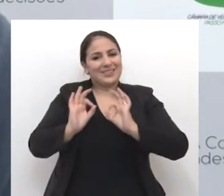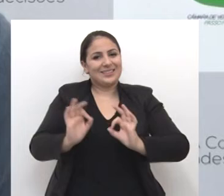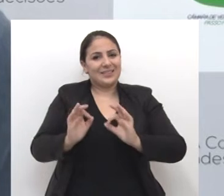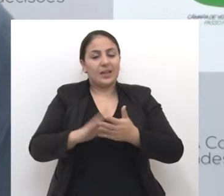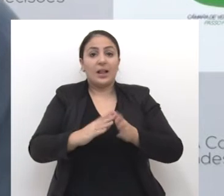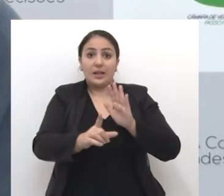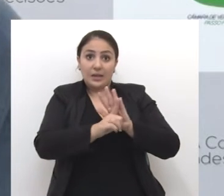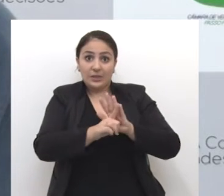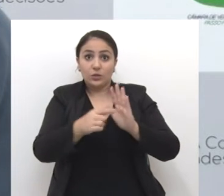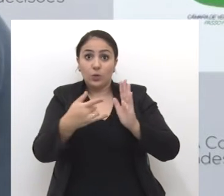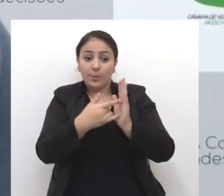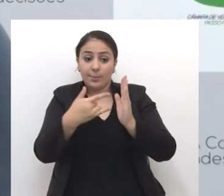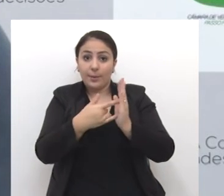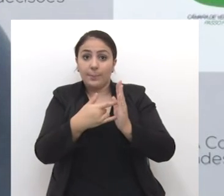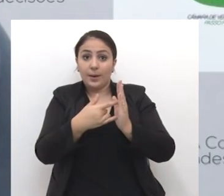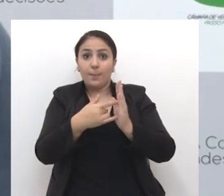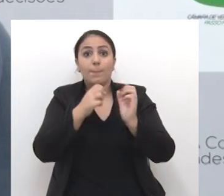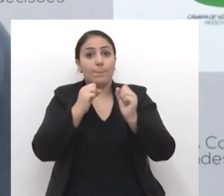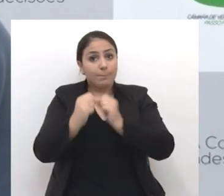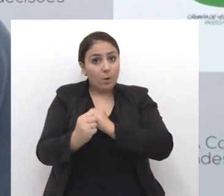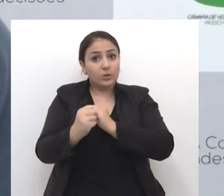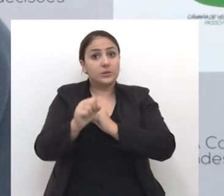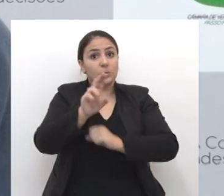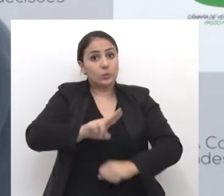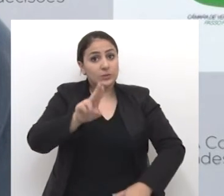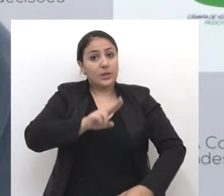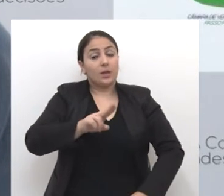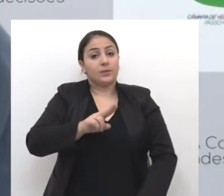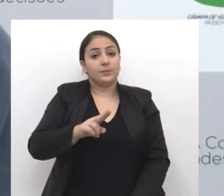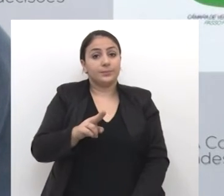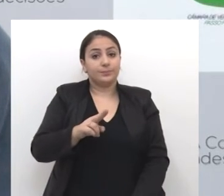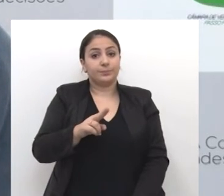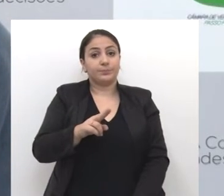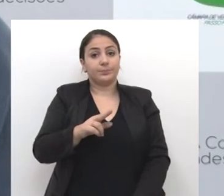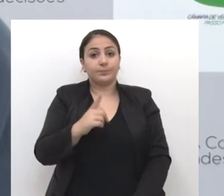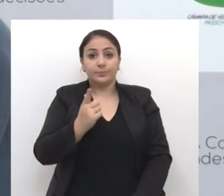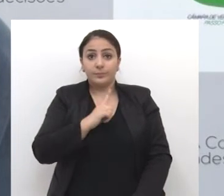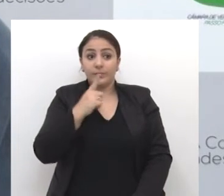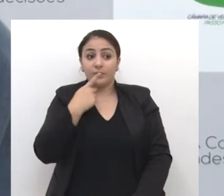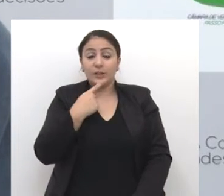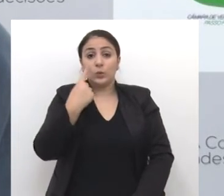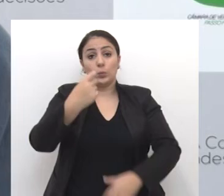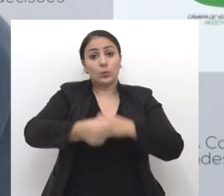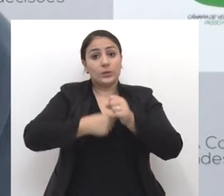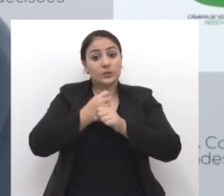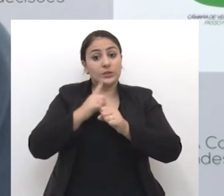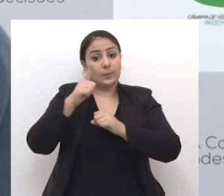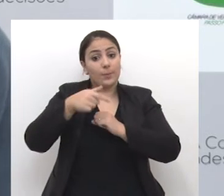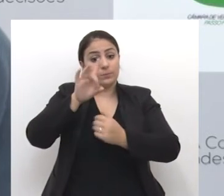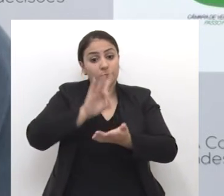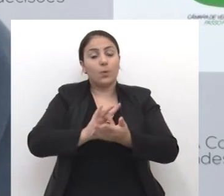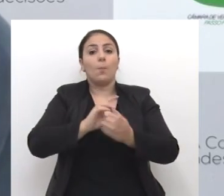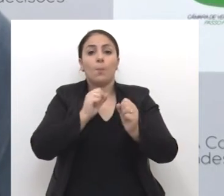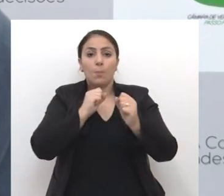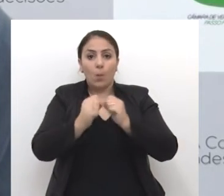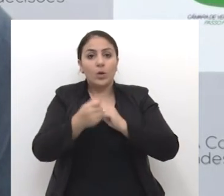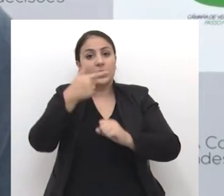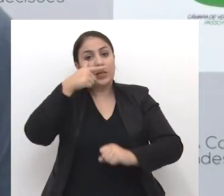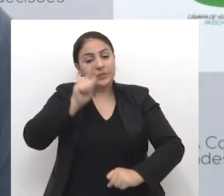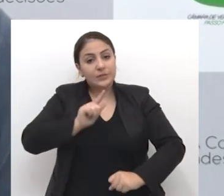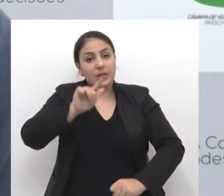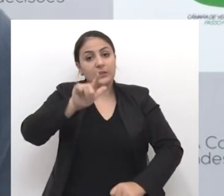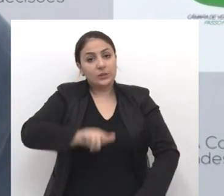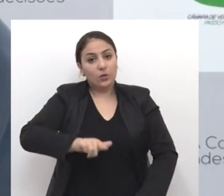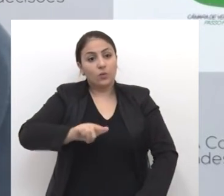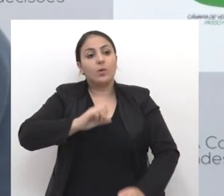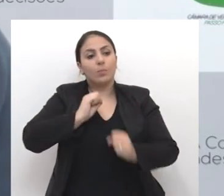ser cumprida. Essa lei dos aplicativos, ela pode estar estabelecido lá na sua lei, que um ano depois dela entrar em vigor, ela pode